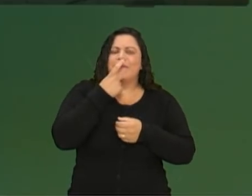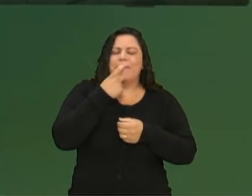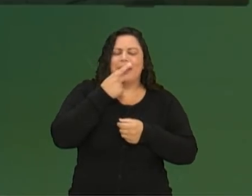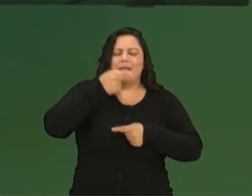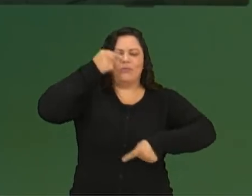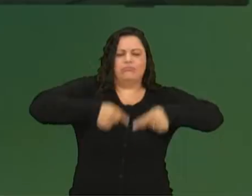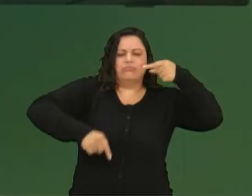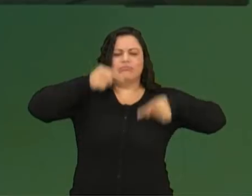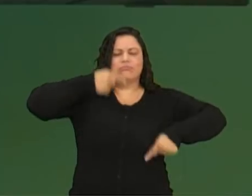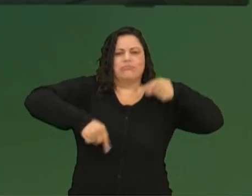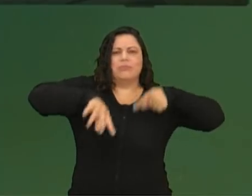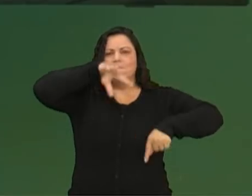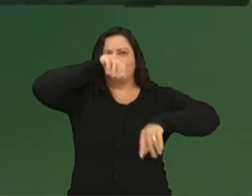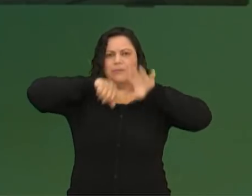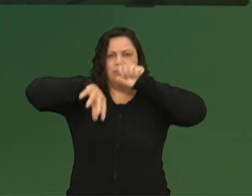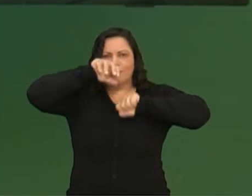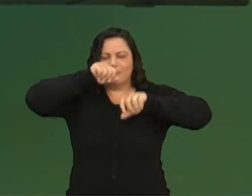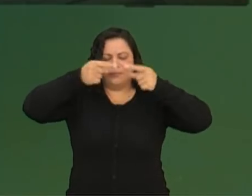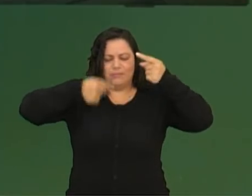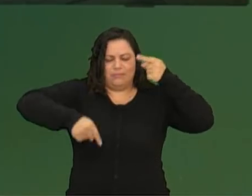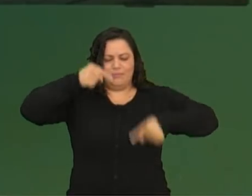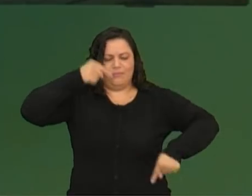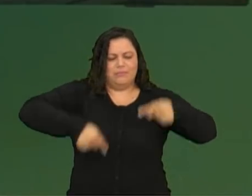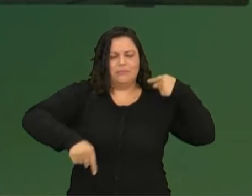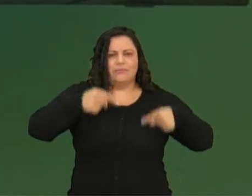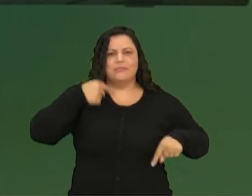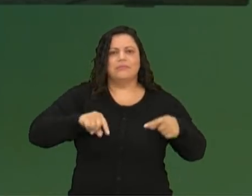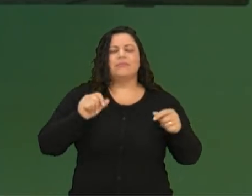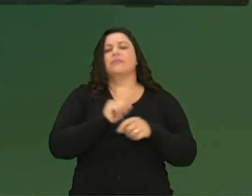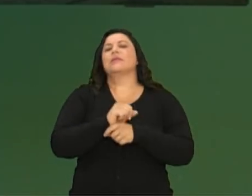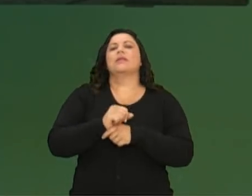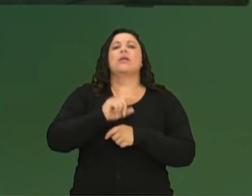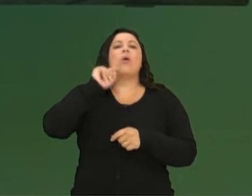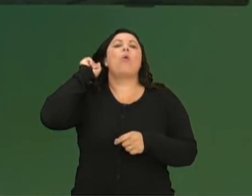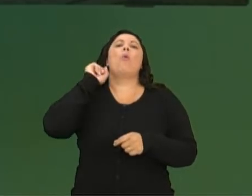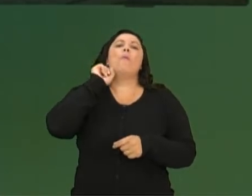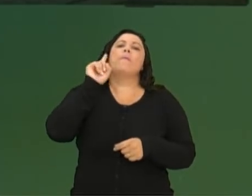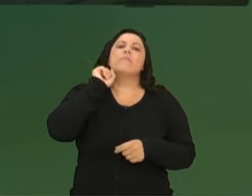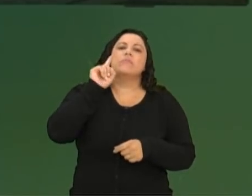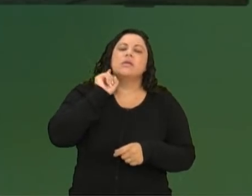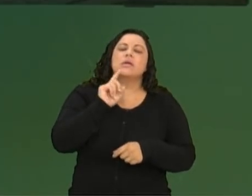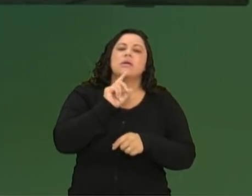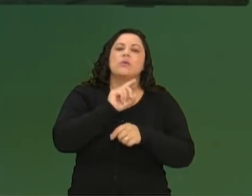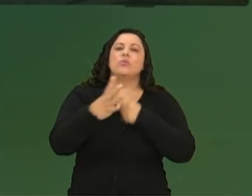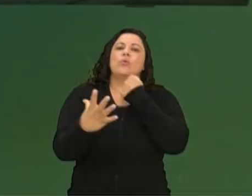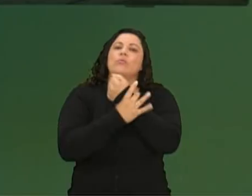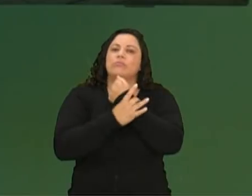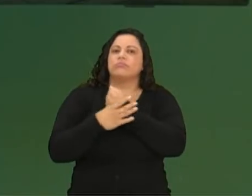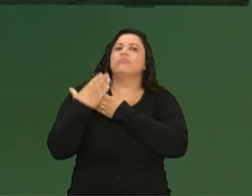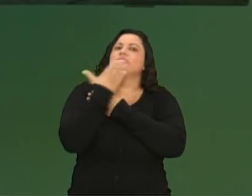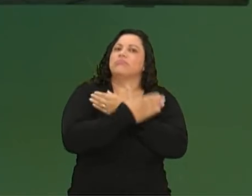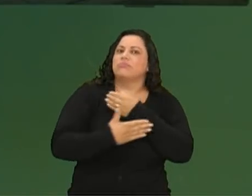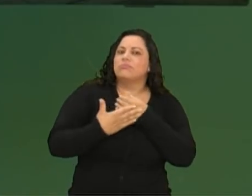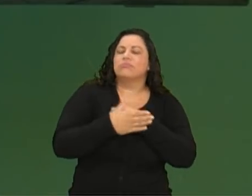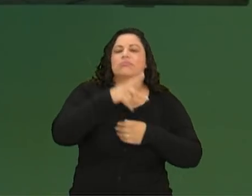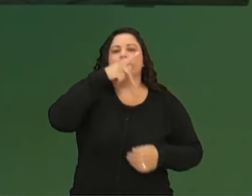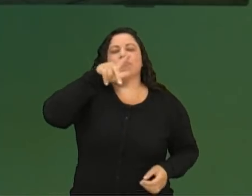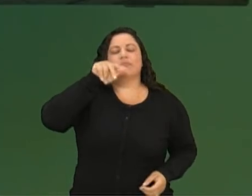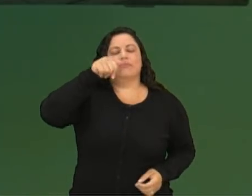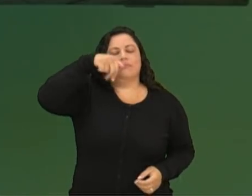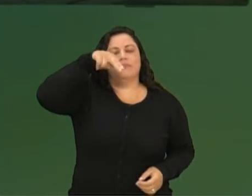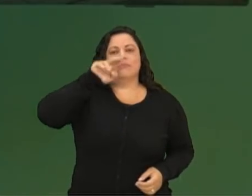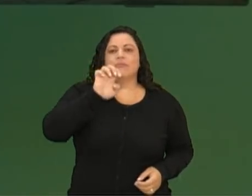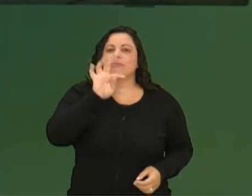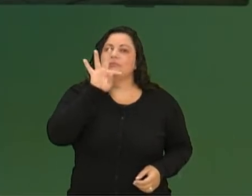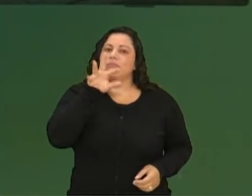oxigênio. Glóbulos brancos, defesa, combate a infecções. E plaquetas, coagulação sanguínea.